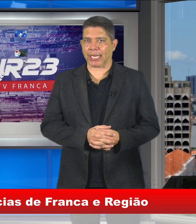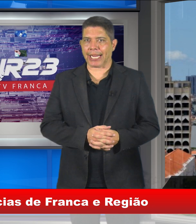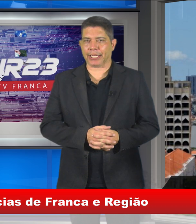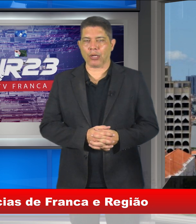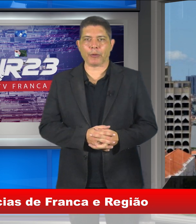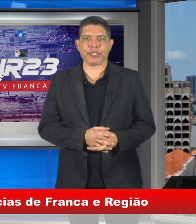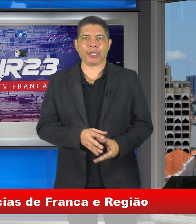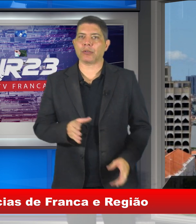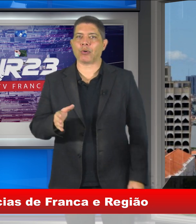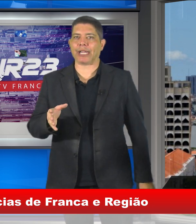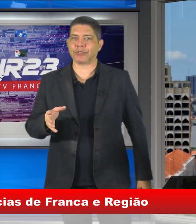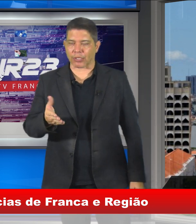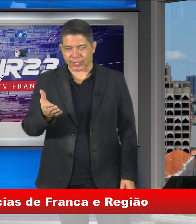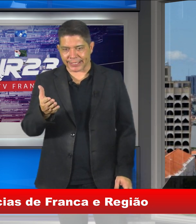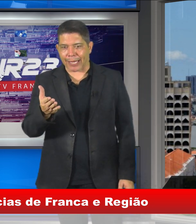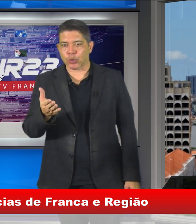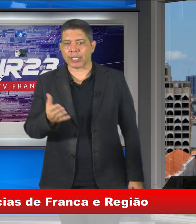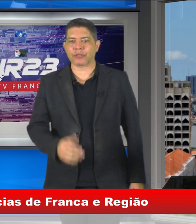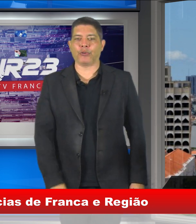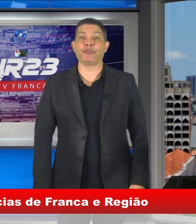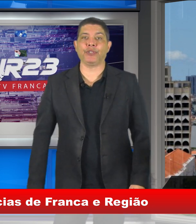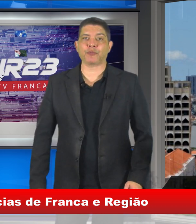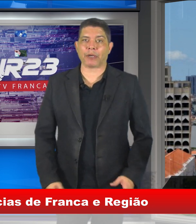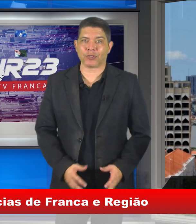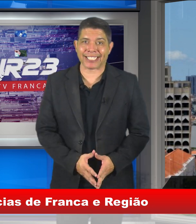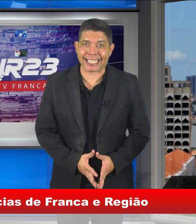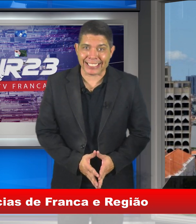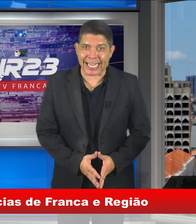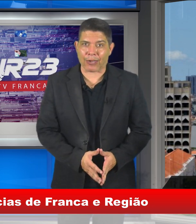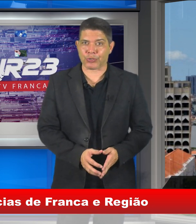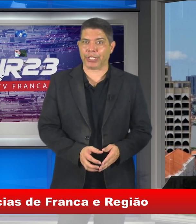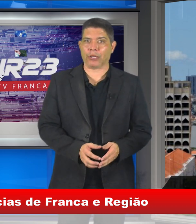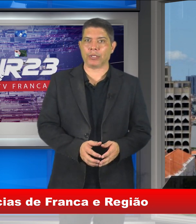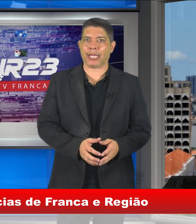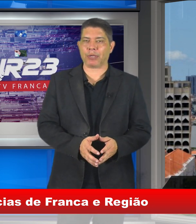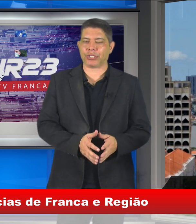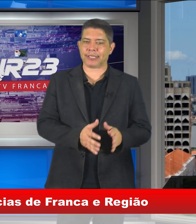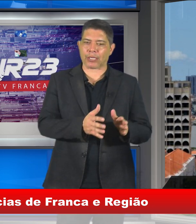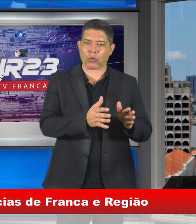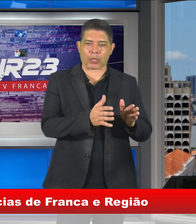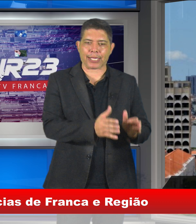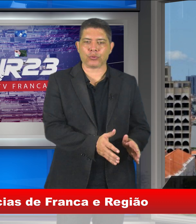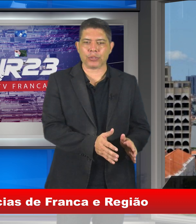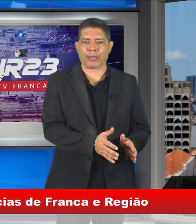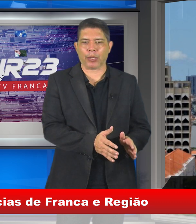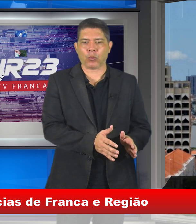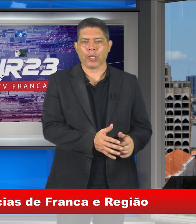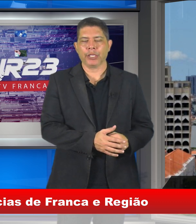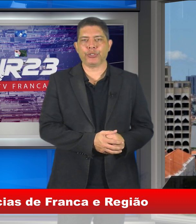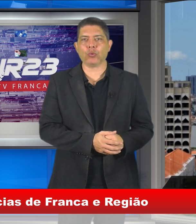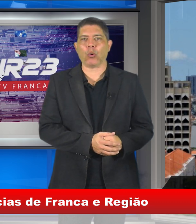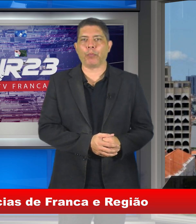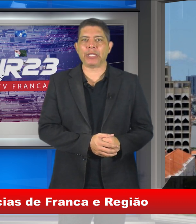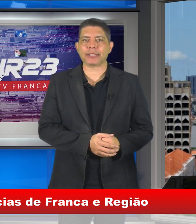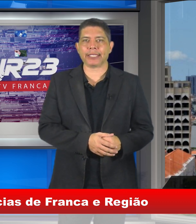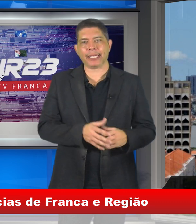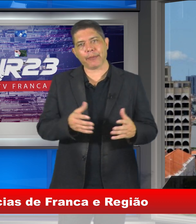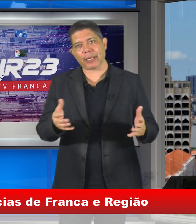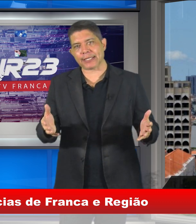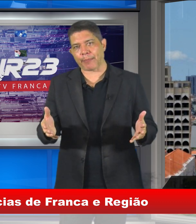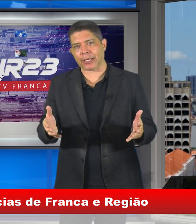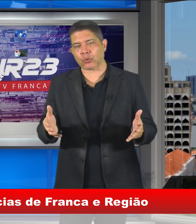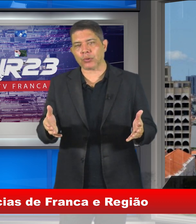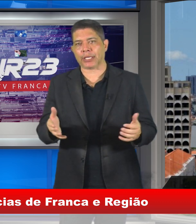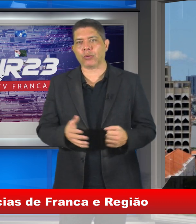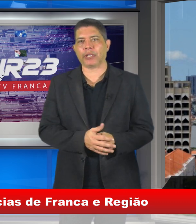acredite em milagre não, porque dinheiro não cai do céu. Você sabe o tanto que foi difícil para você ganhar o dinheiro, né? Imagina você colocar tudo na mão de um golpista e de